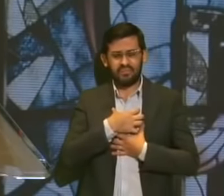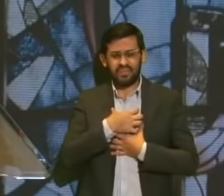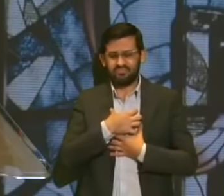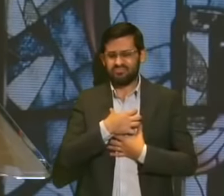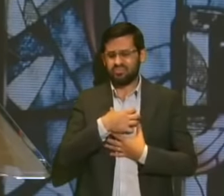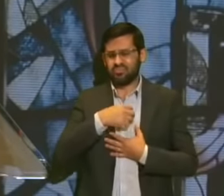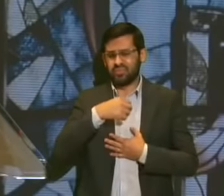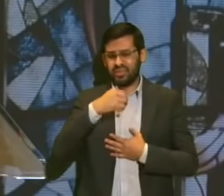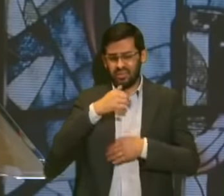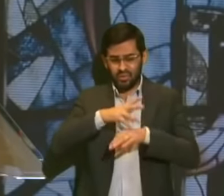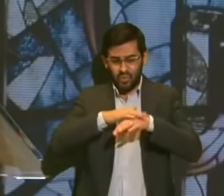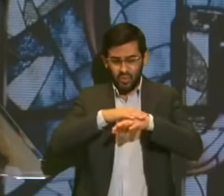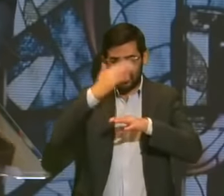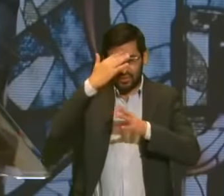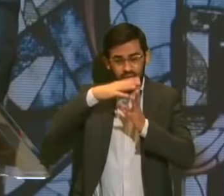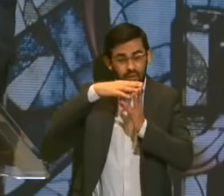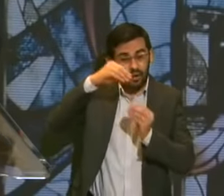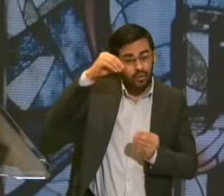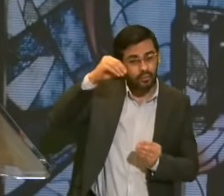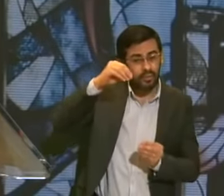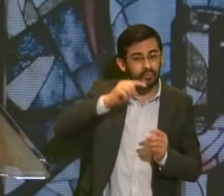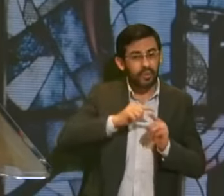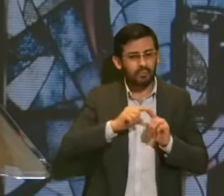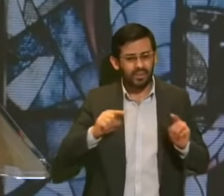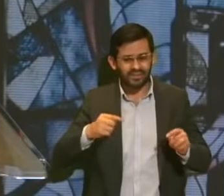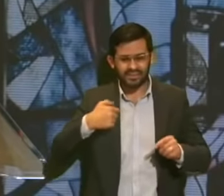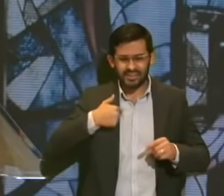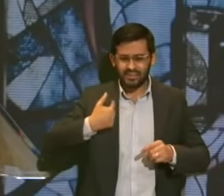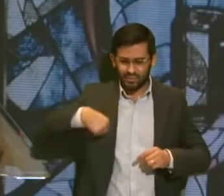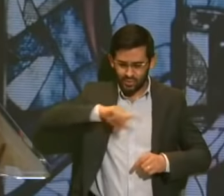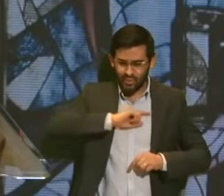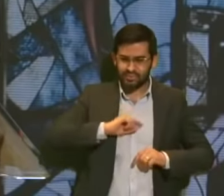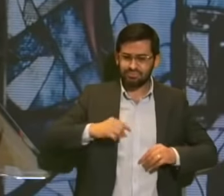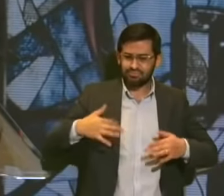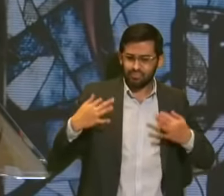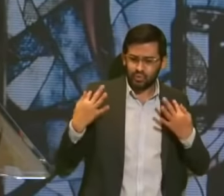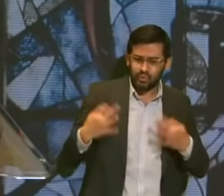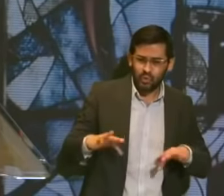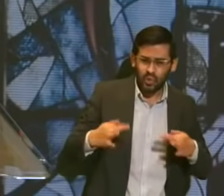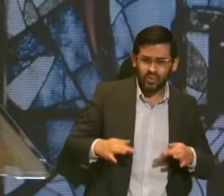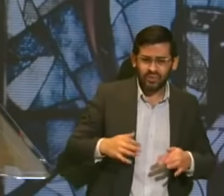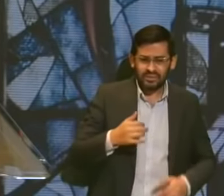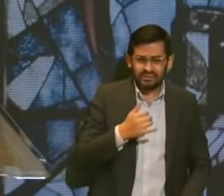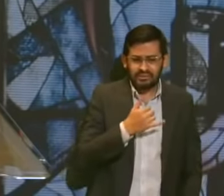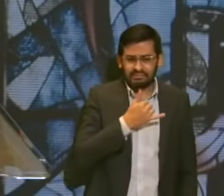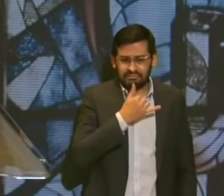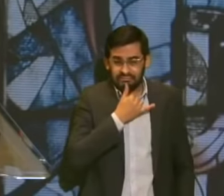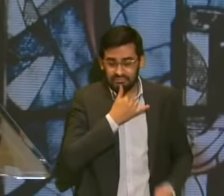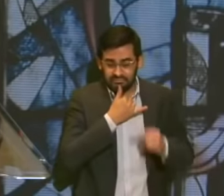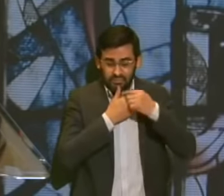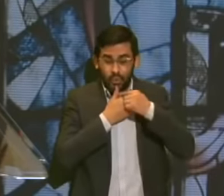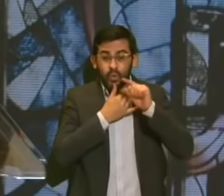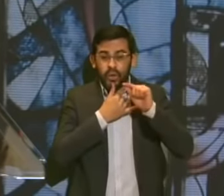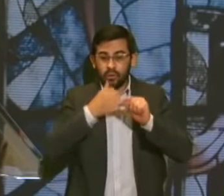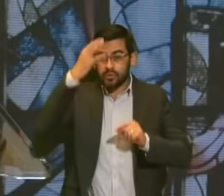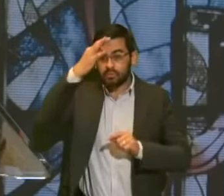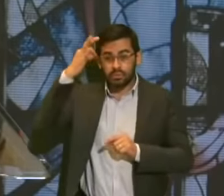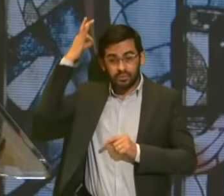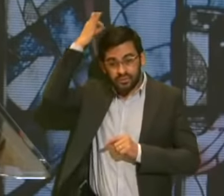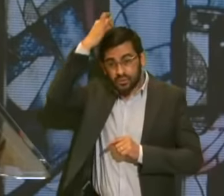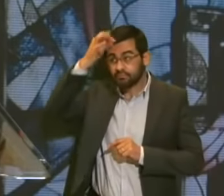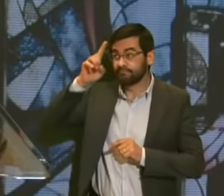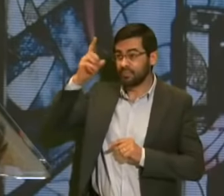que adoecem a alma, eles não apenas nos machucam, mas eles entristecem o Espírito Santo de